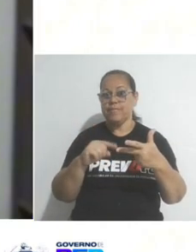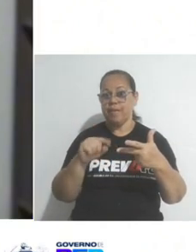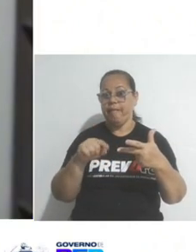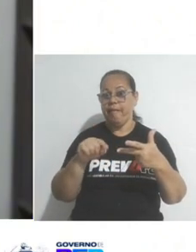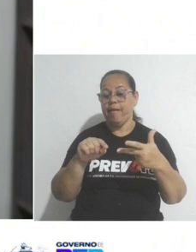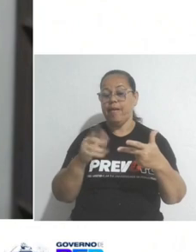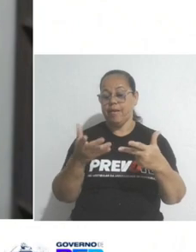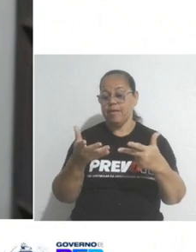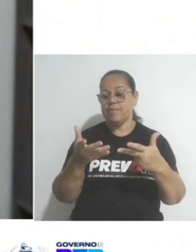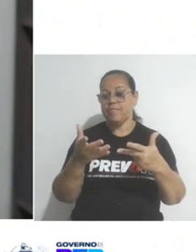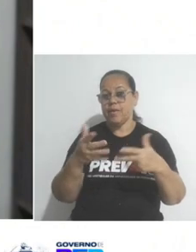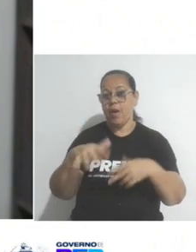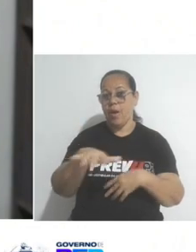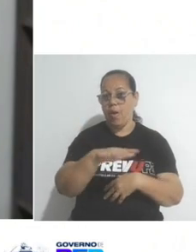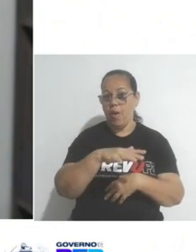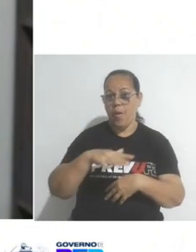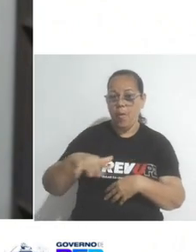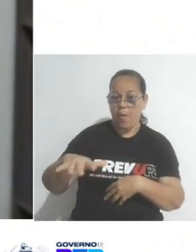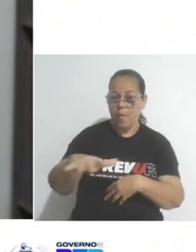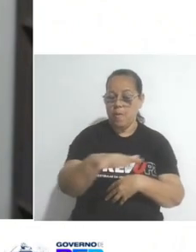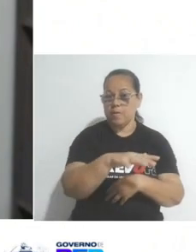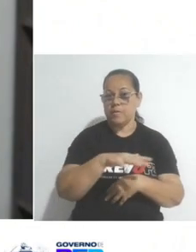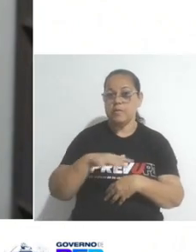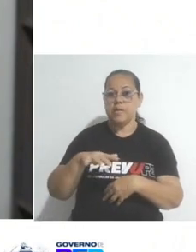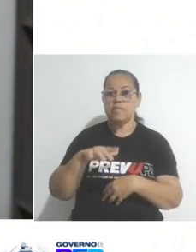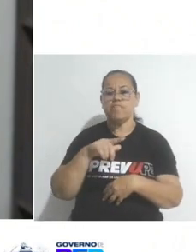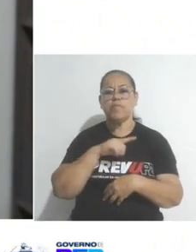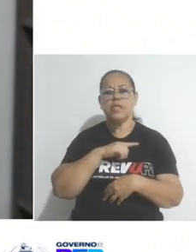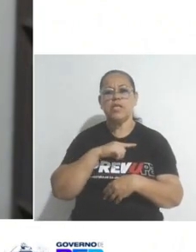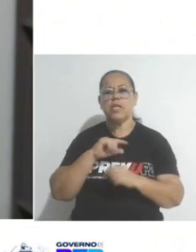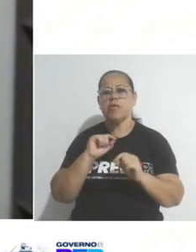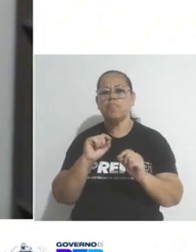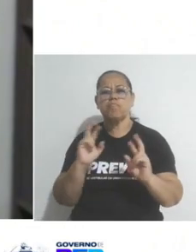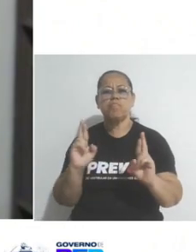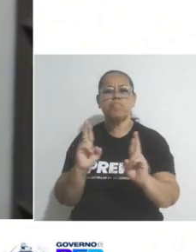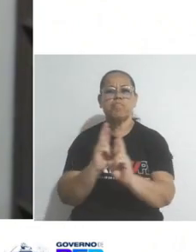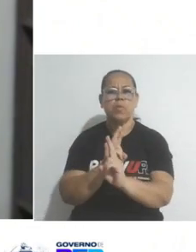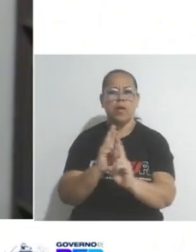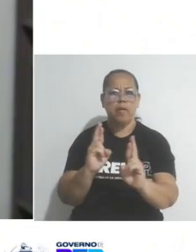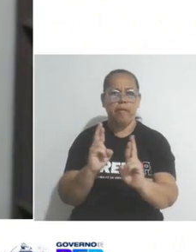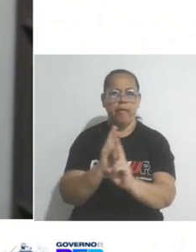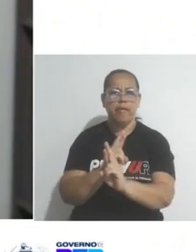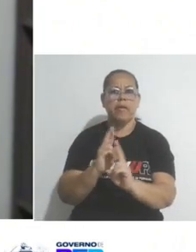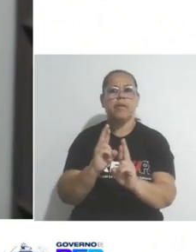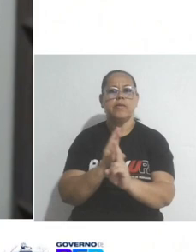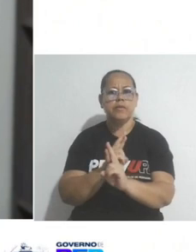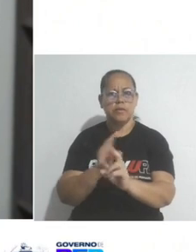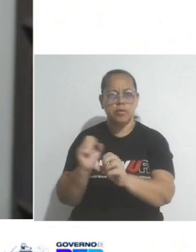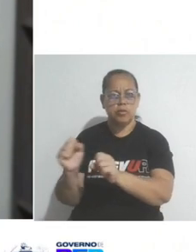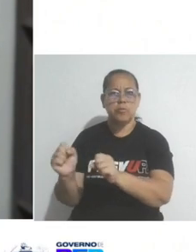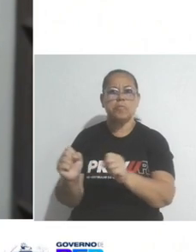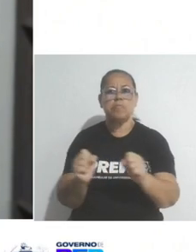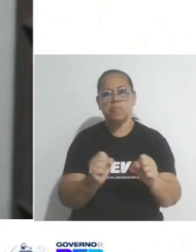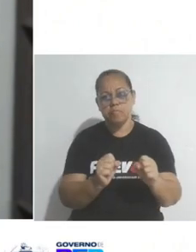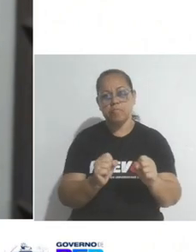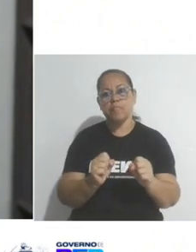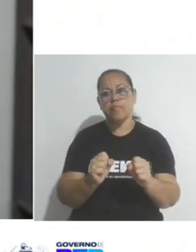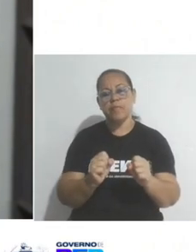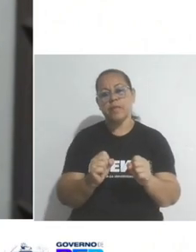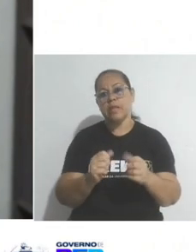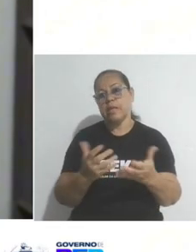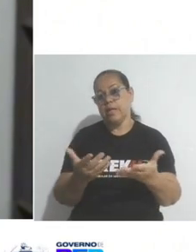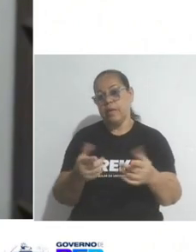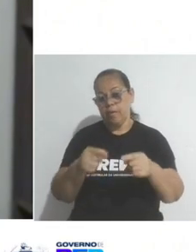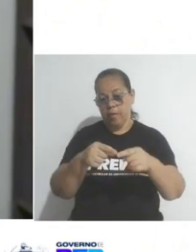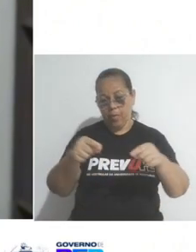É um espaço em que imperam ali relações de poder O